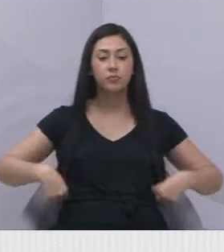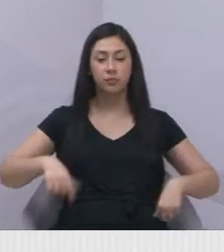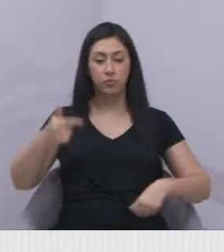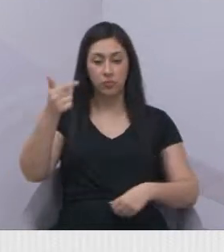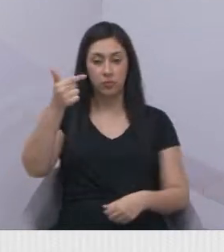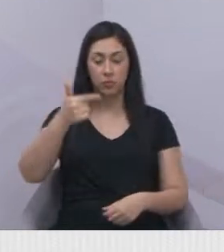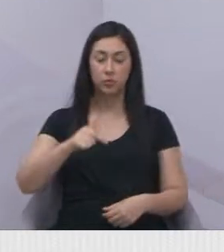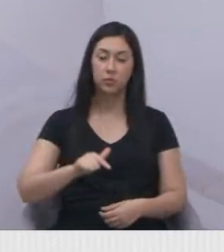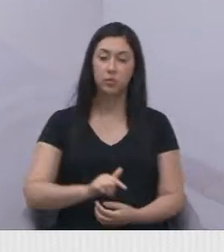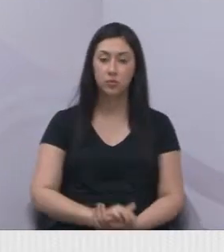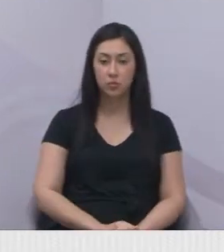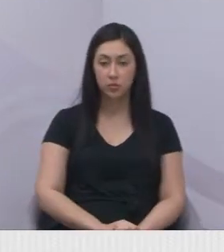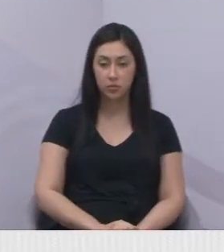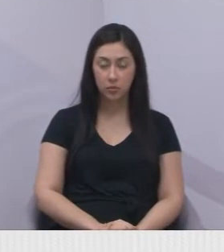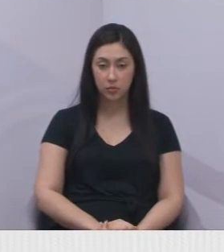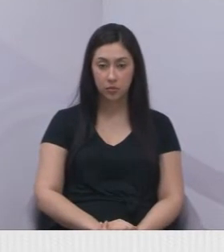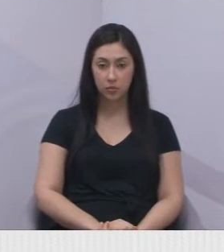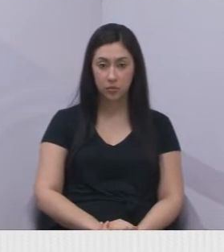favor.